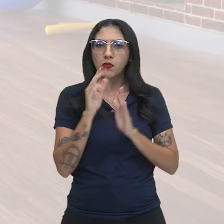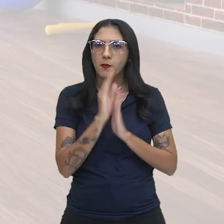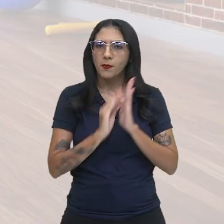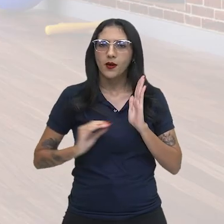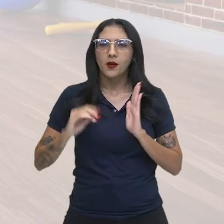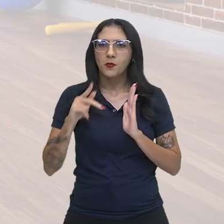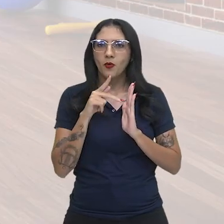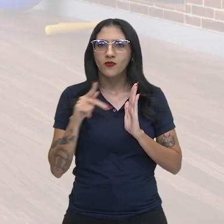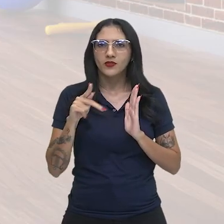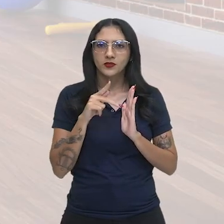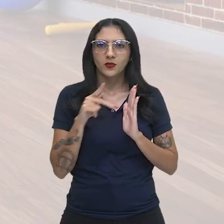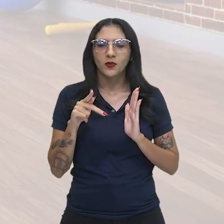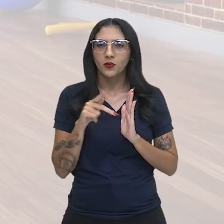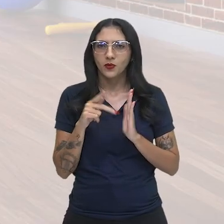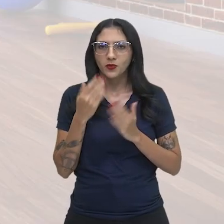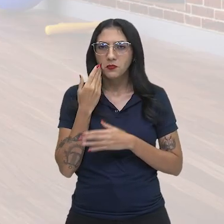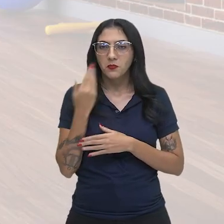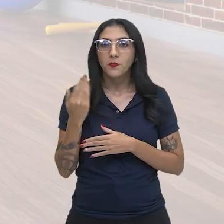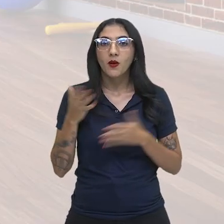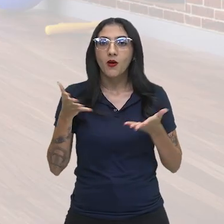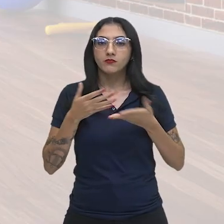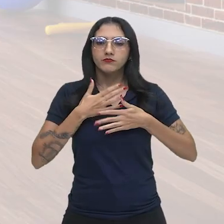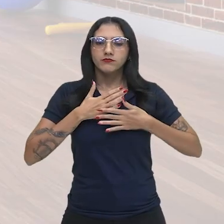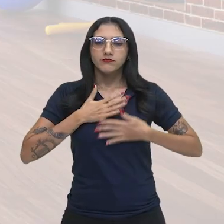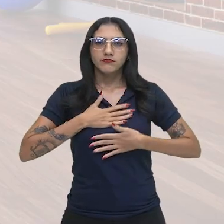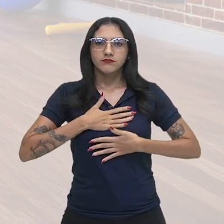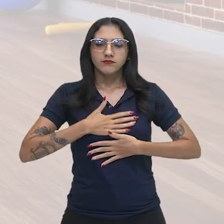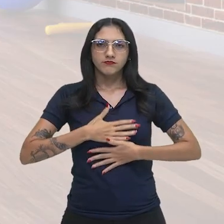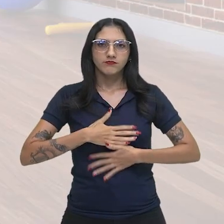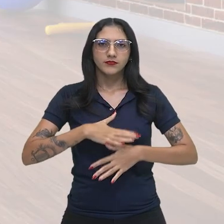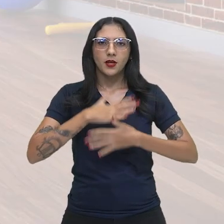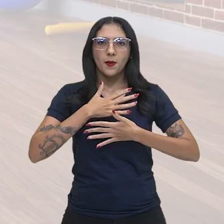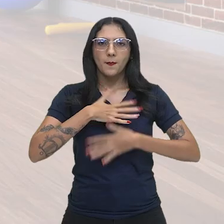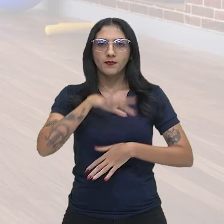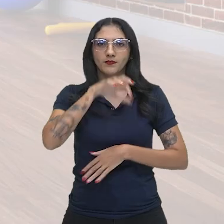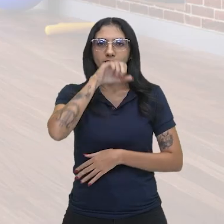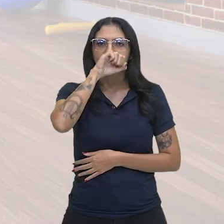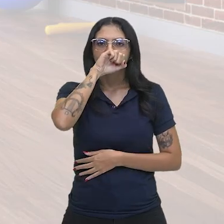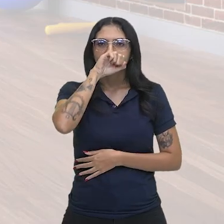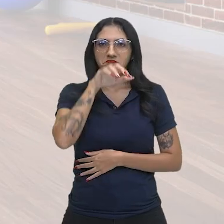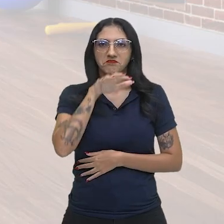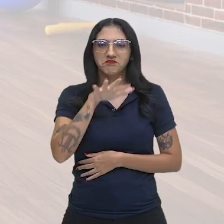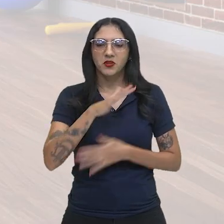7, 8. E respira. Só.